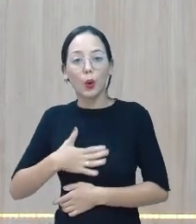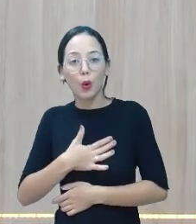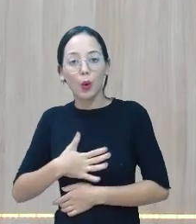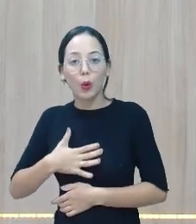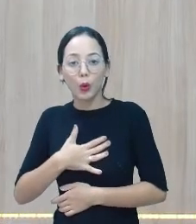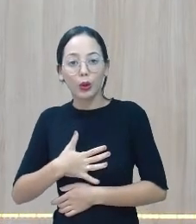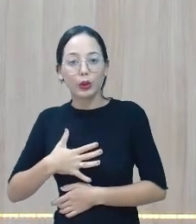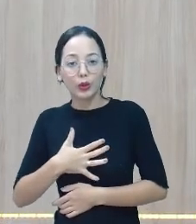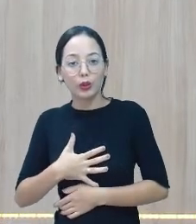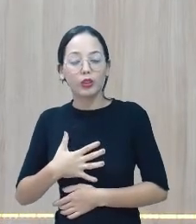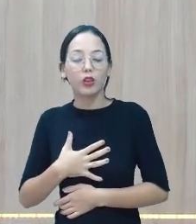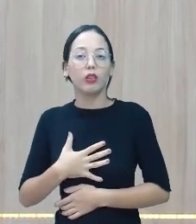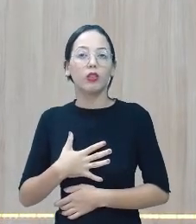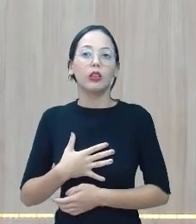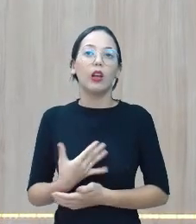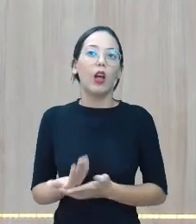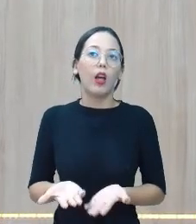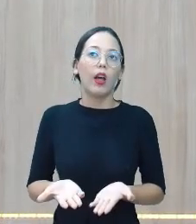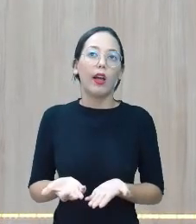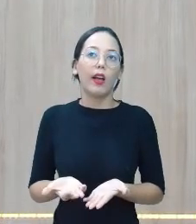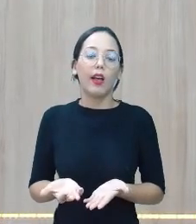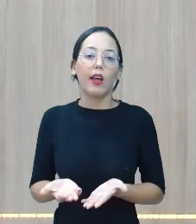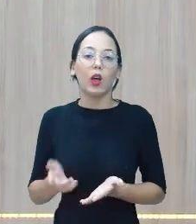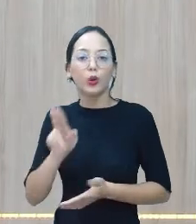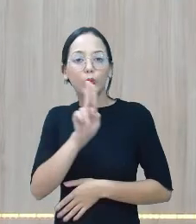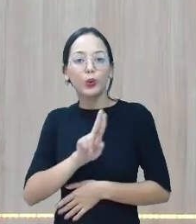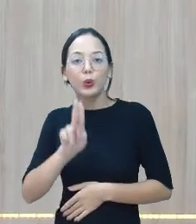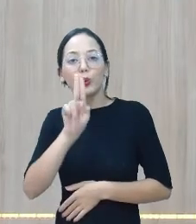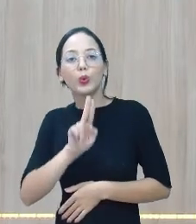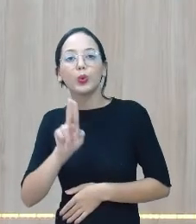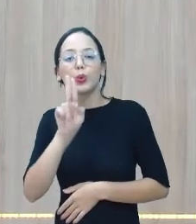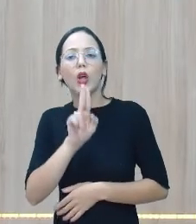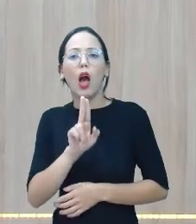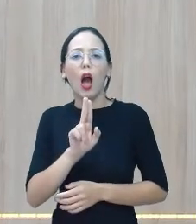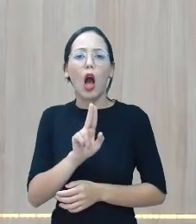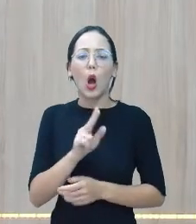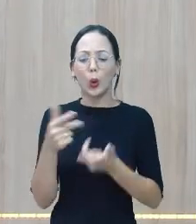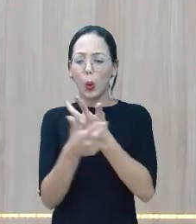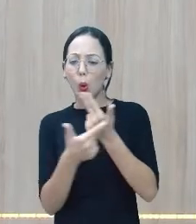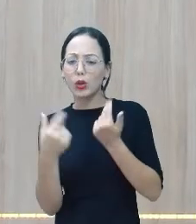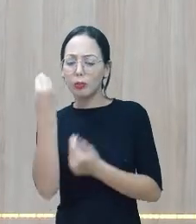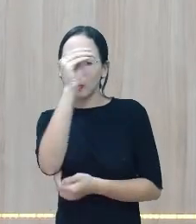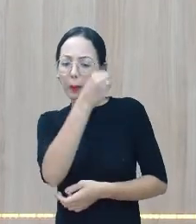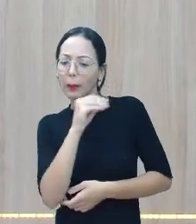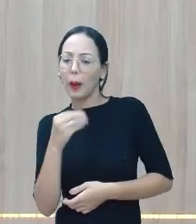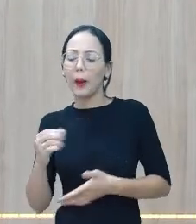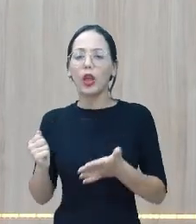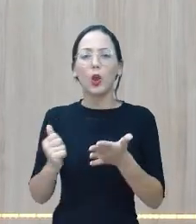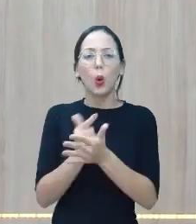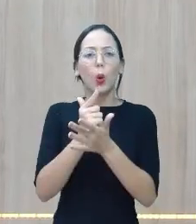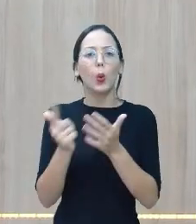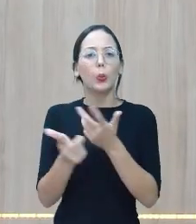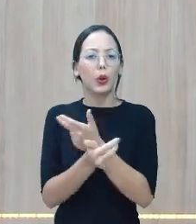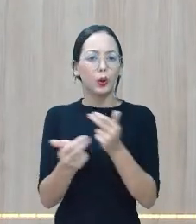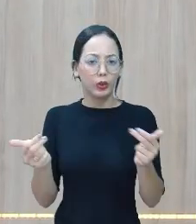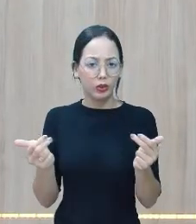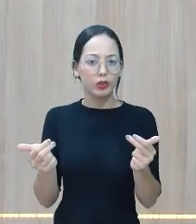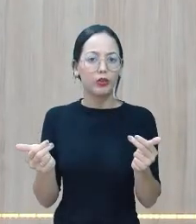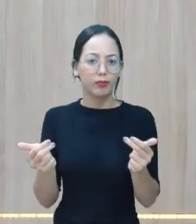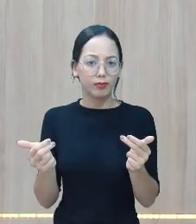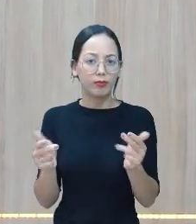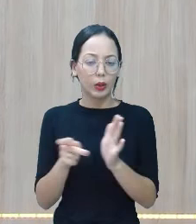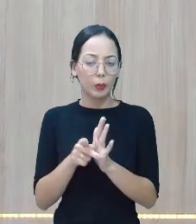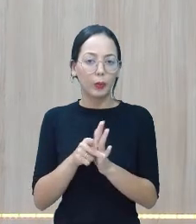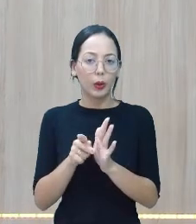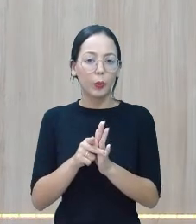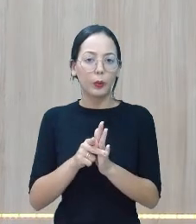é, de usar diferentes coisas, então eles compram coisas bastante, não é,